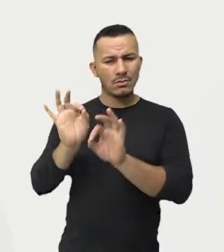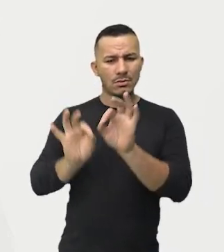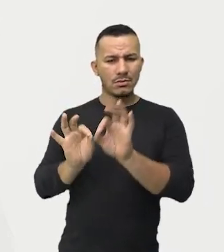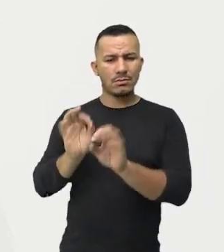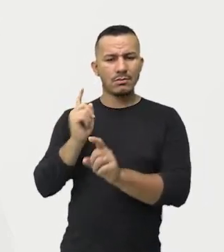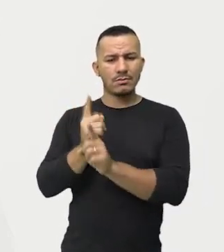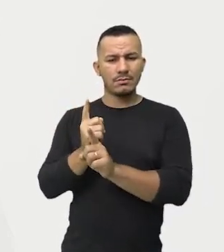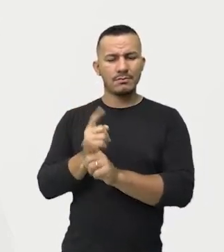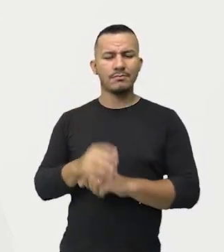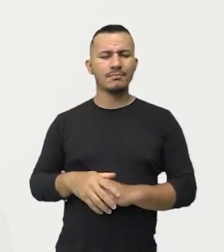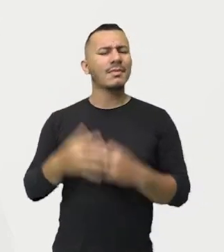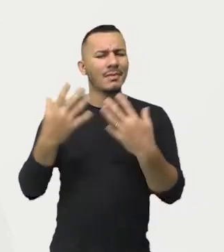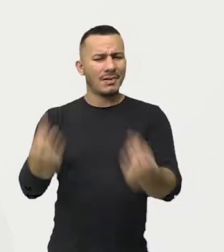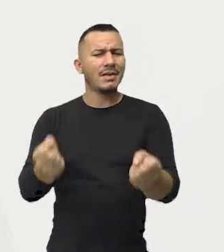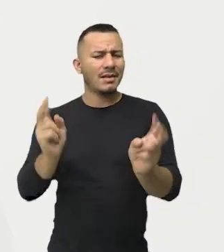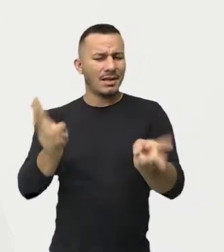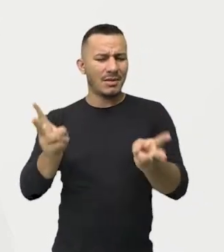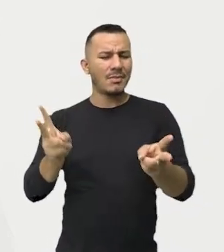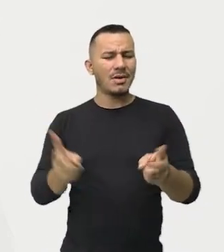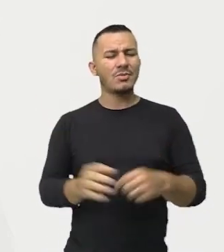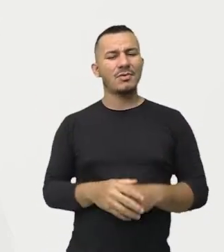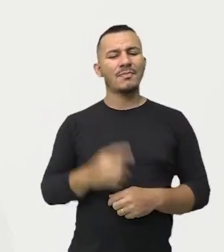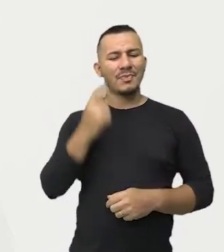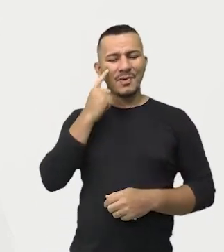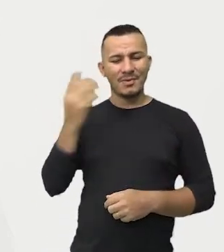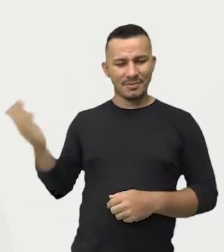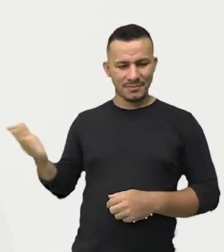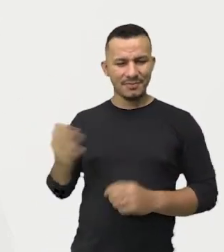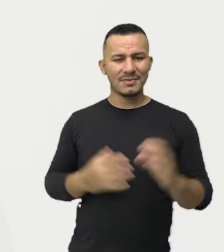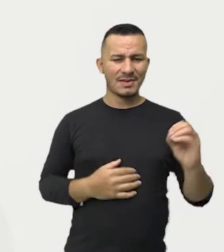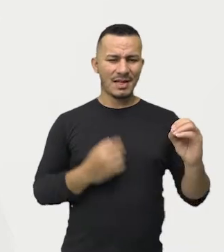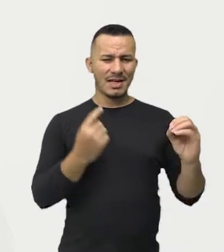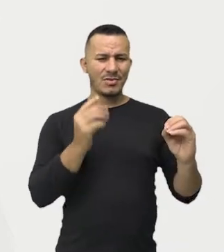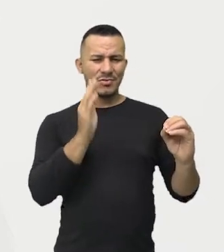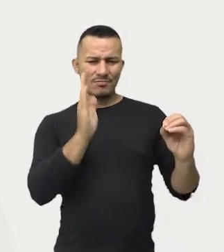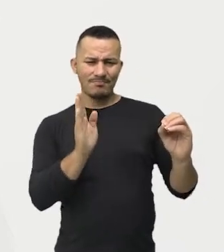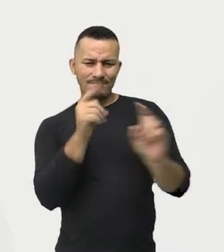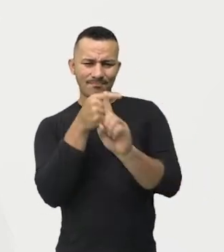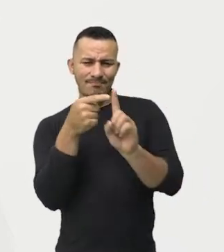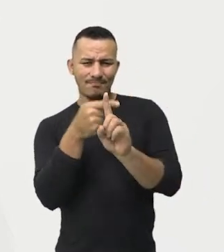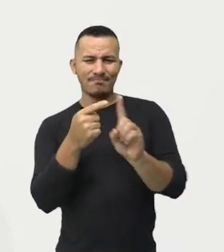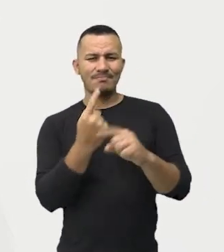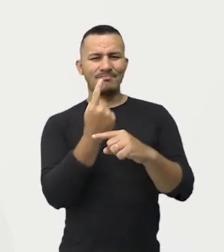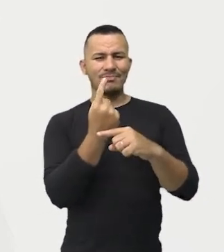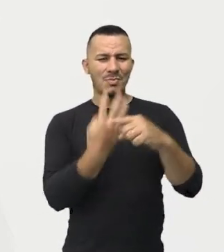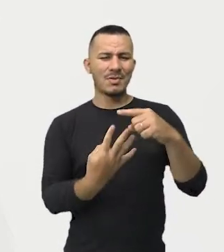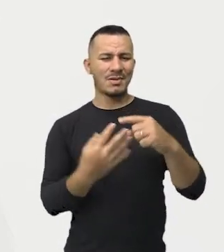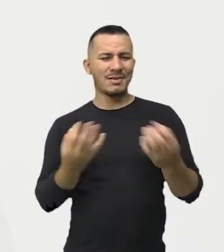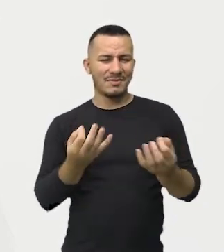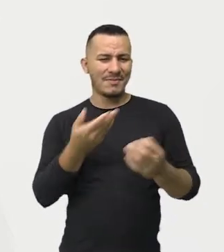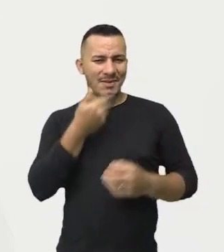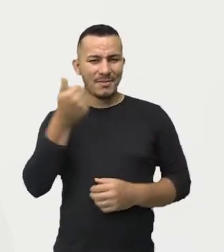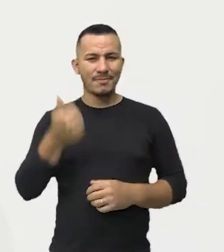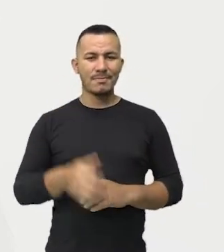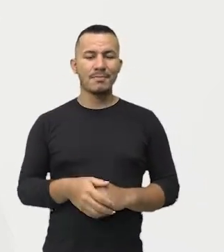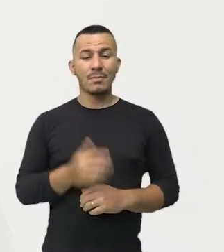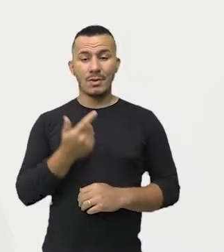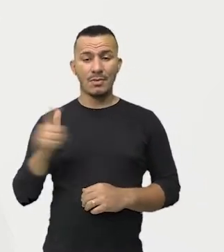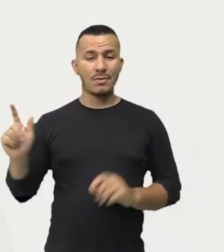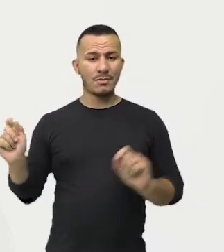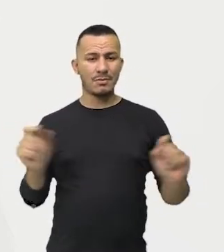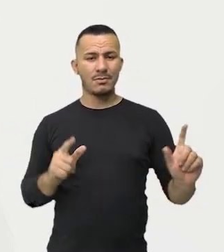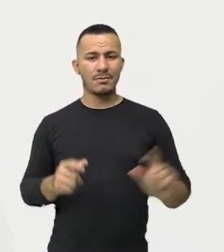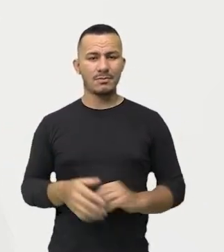Bom, vamos aceitar a última ilustração que fica aqui, é mais coerente, mais perfeita para a sua compreensão. Vejamos outro